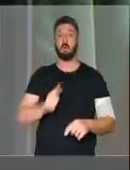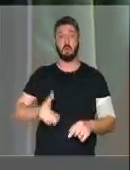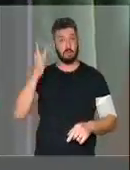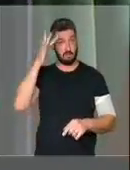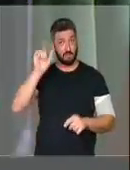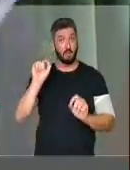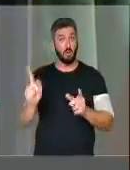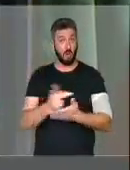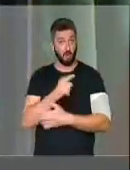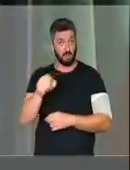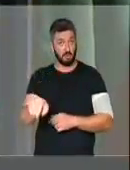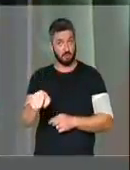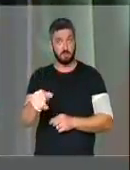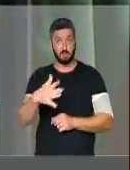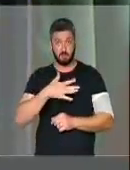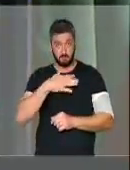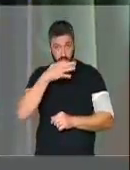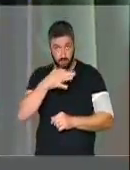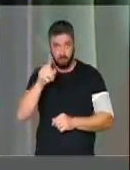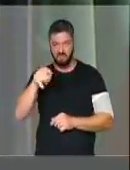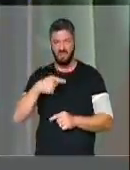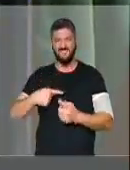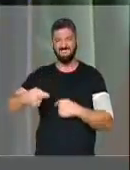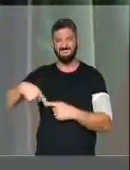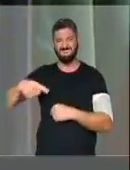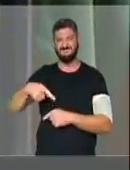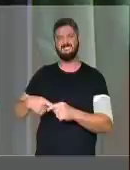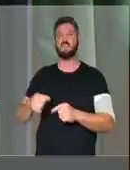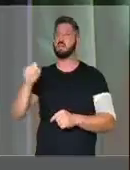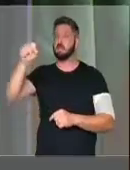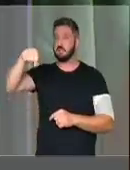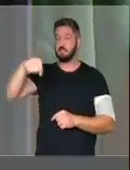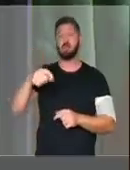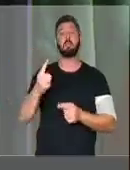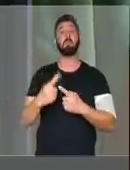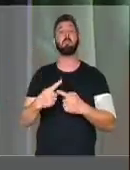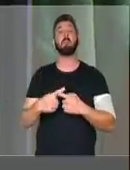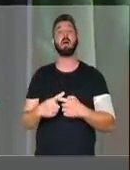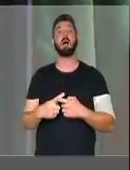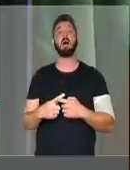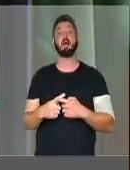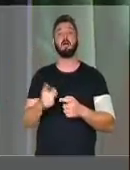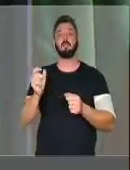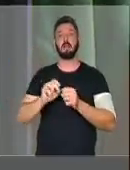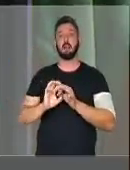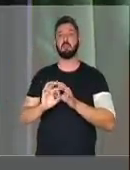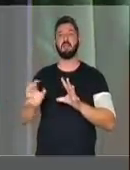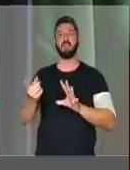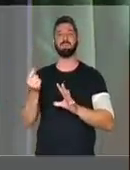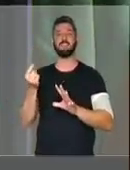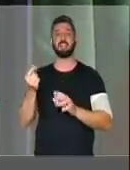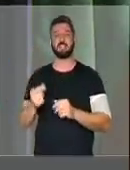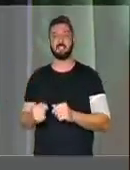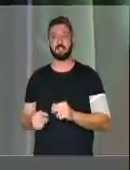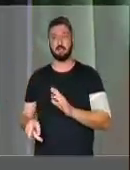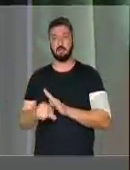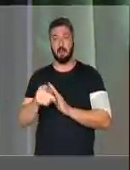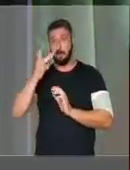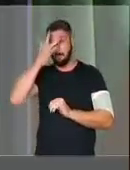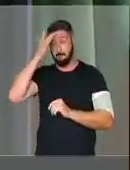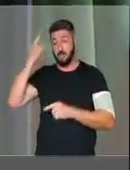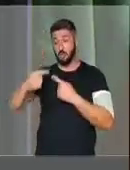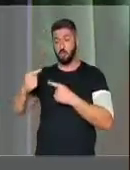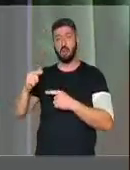governador, isso é uma maracutaia para fazer independência financeira de políticos